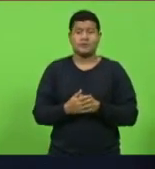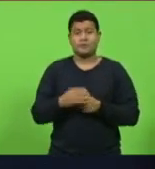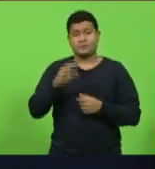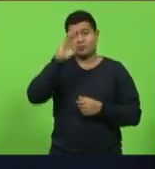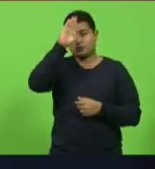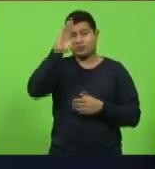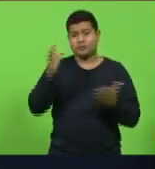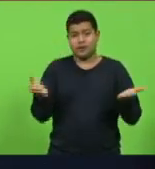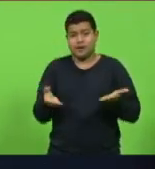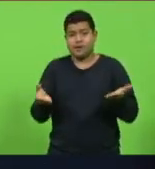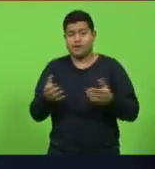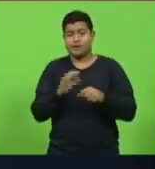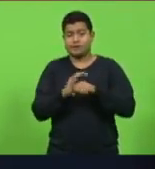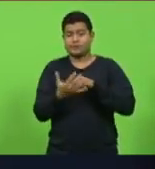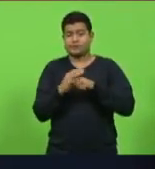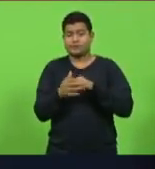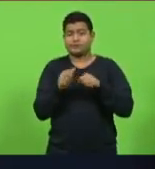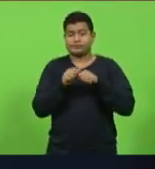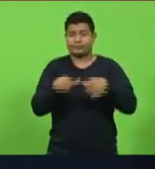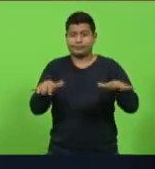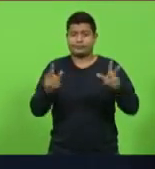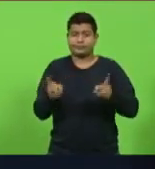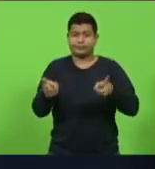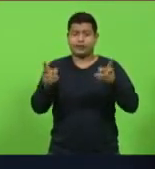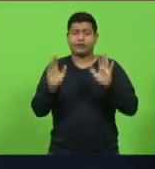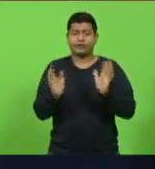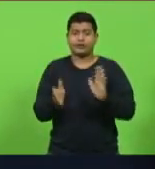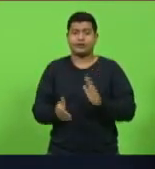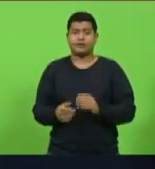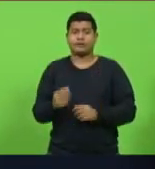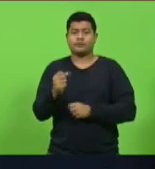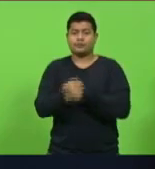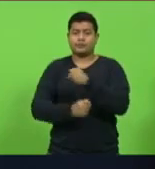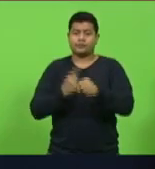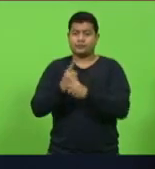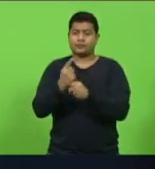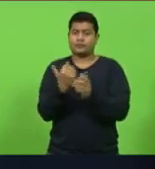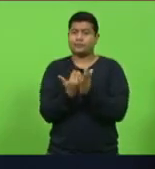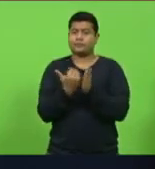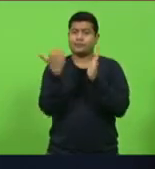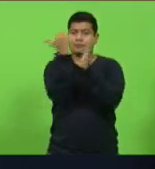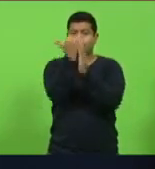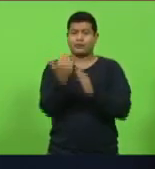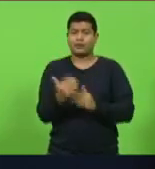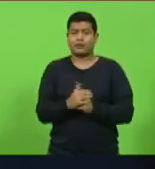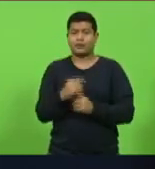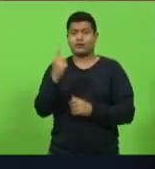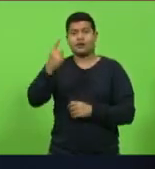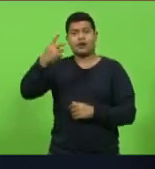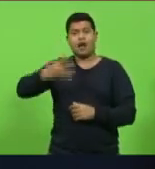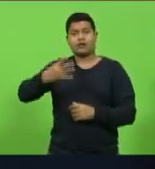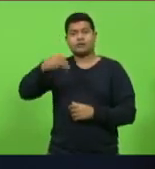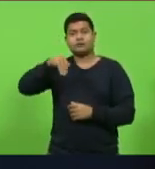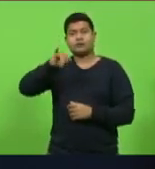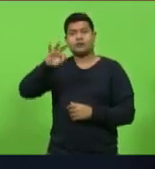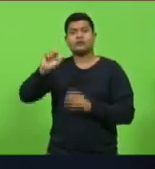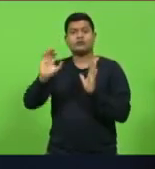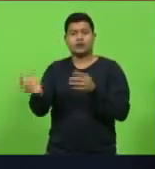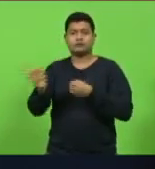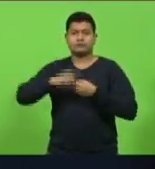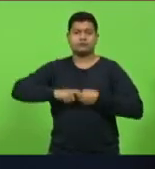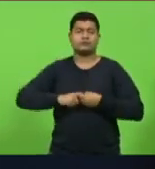pandêmico que enfrentamos que já ultrapassa um ano 14 milhões já foram recuperados